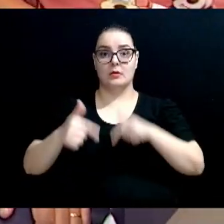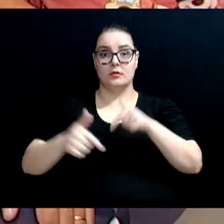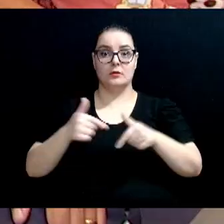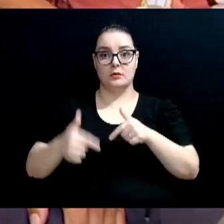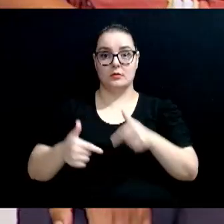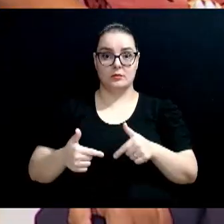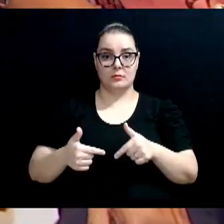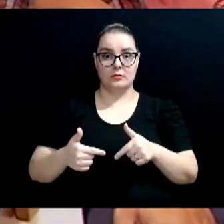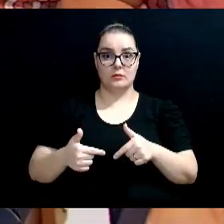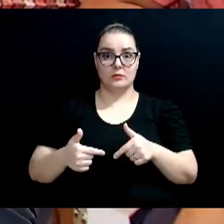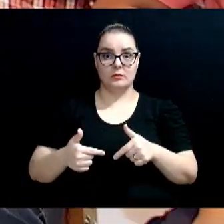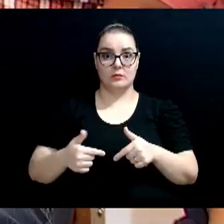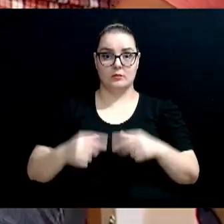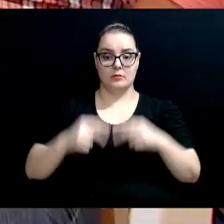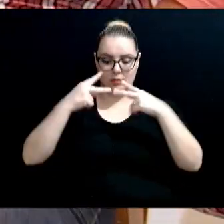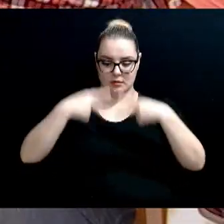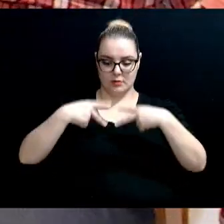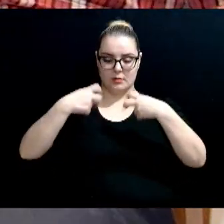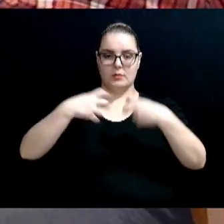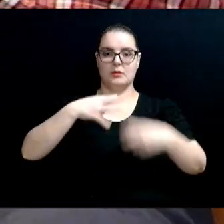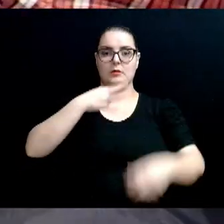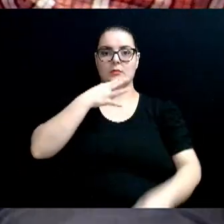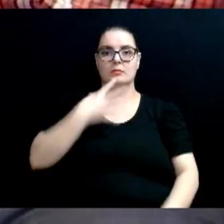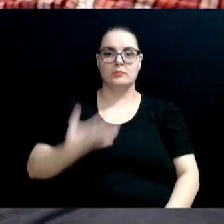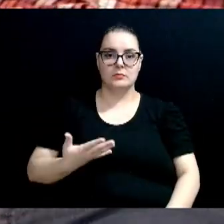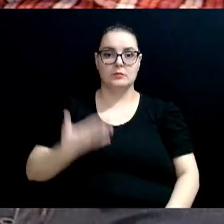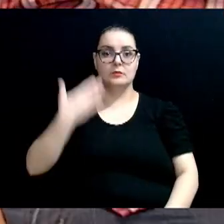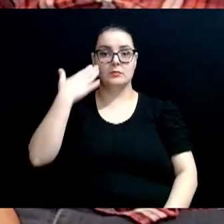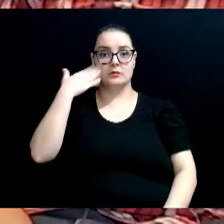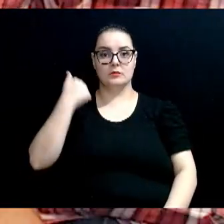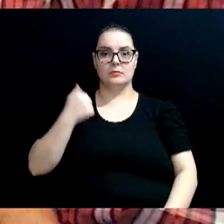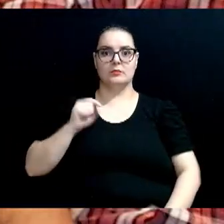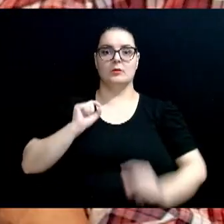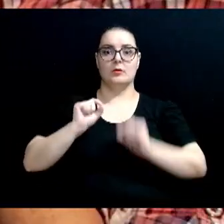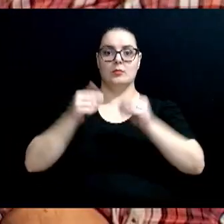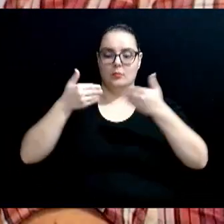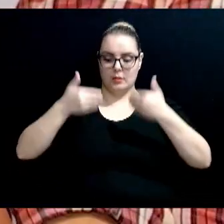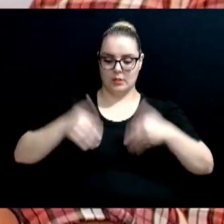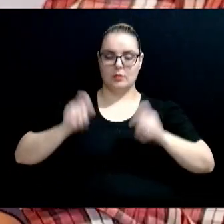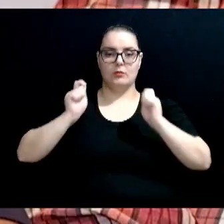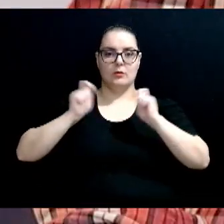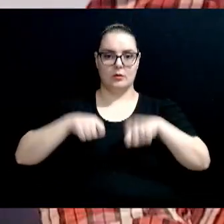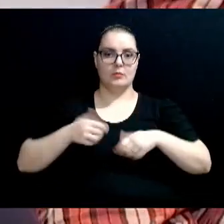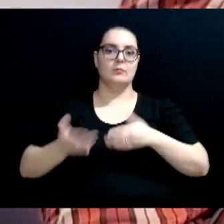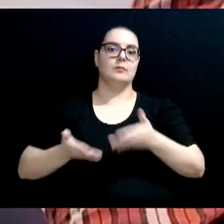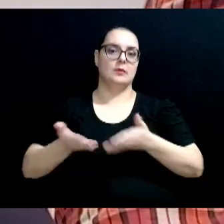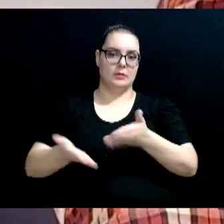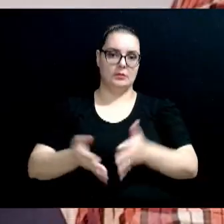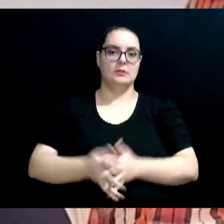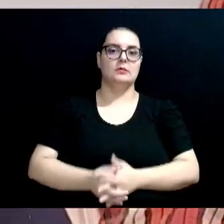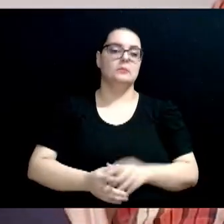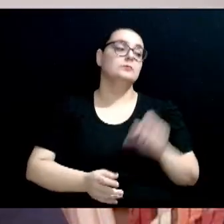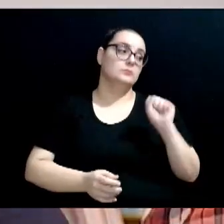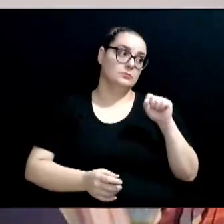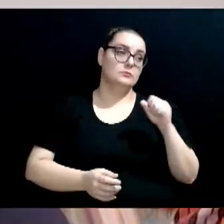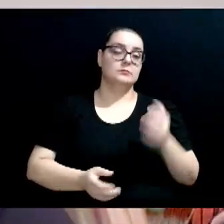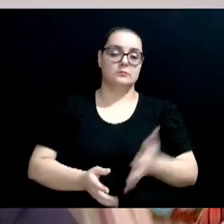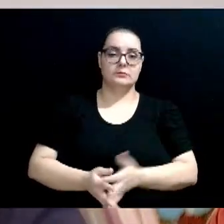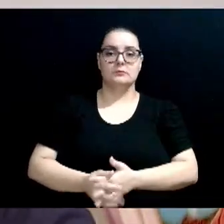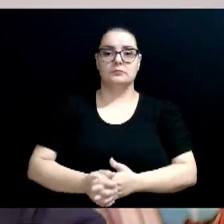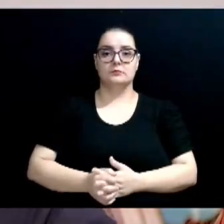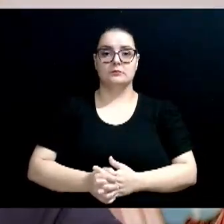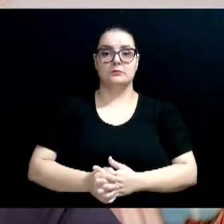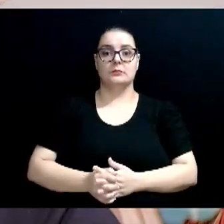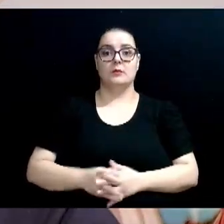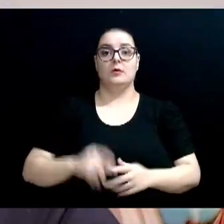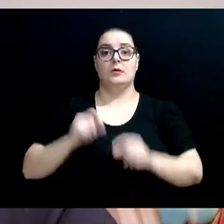se autoconhecer, a gente precisa saber o que eu sou capaz de lidar, né? Com o que